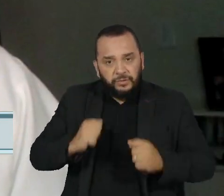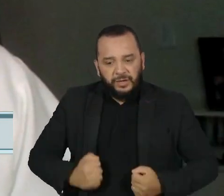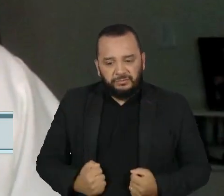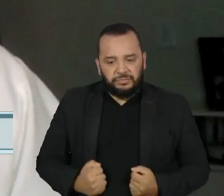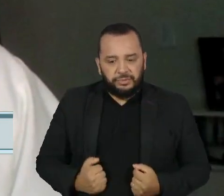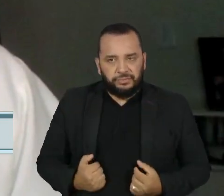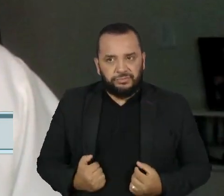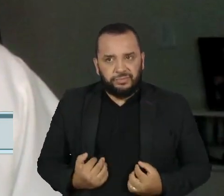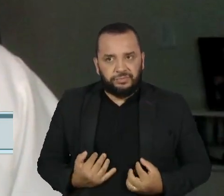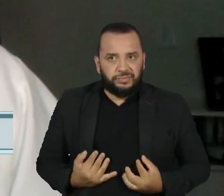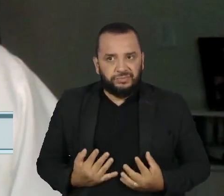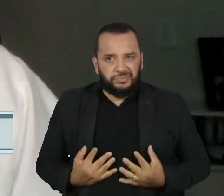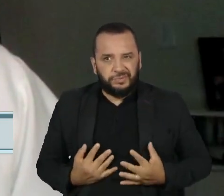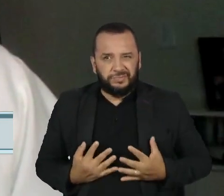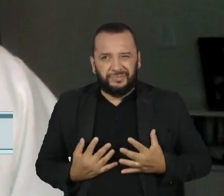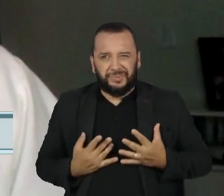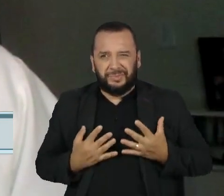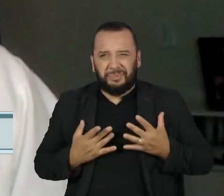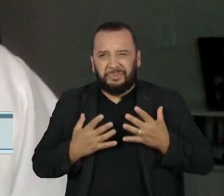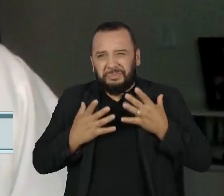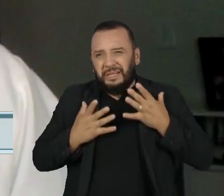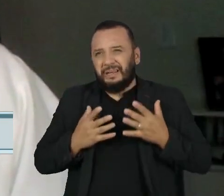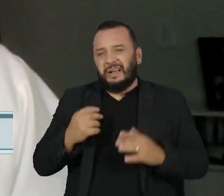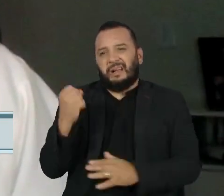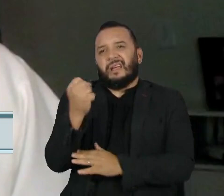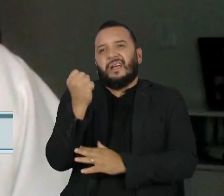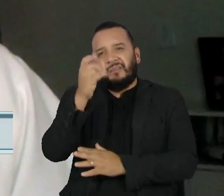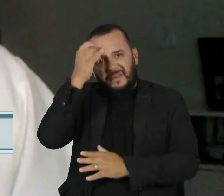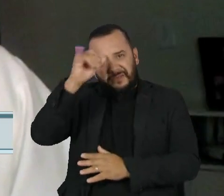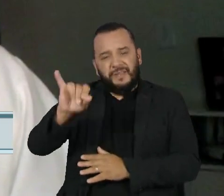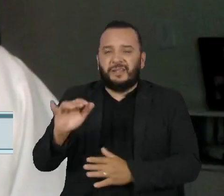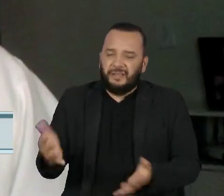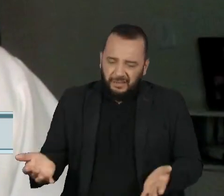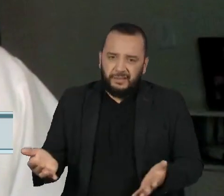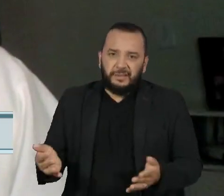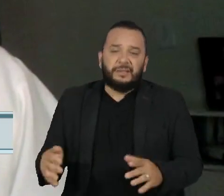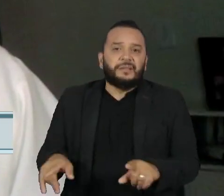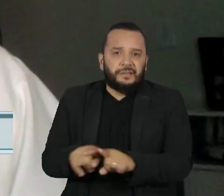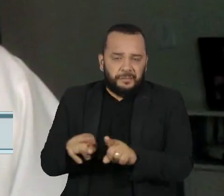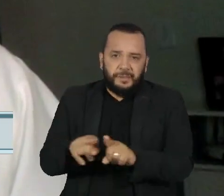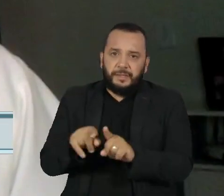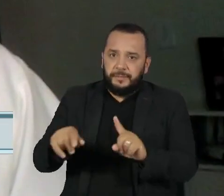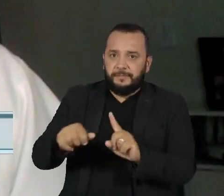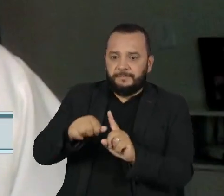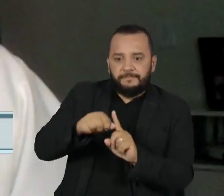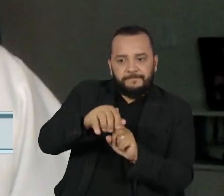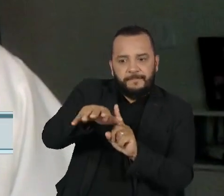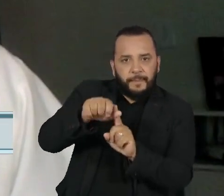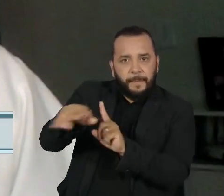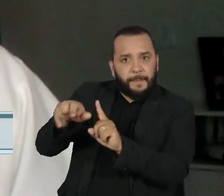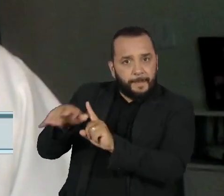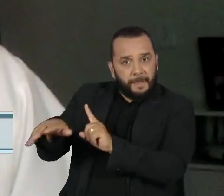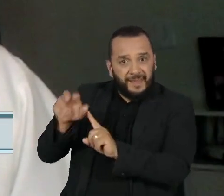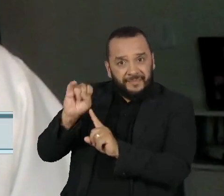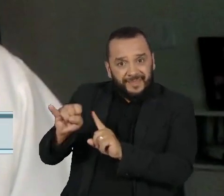graves e, segundo, deixe de transmitir desde que seja feito o diagnóstico, o tratamento o mais rápido possível.